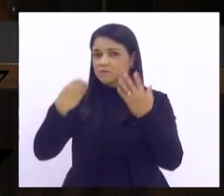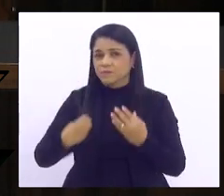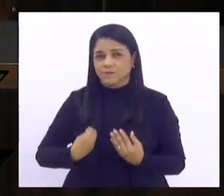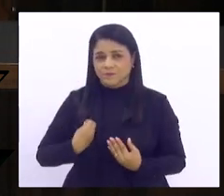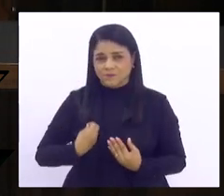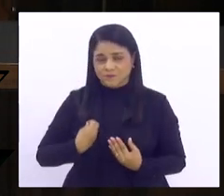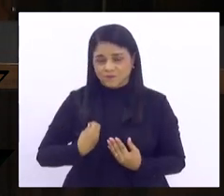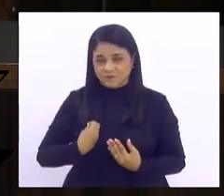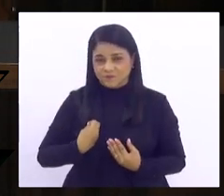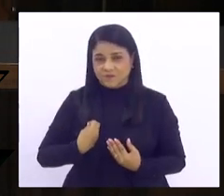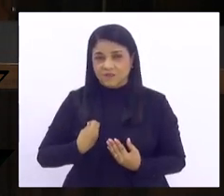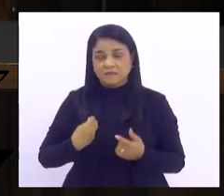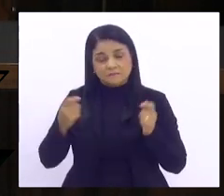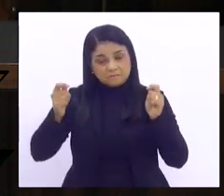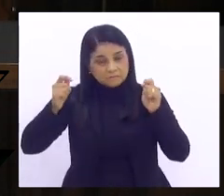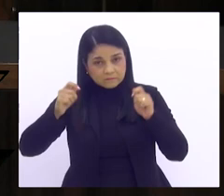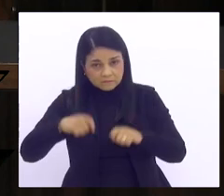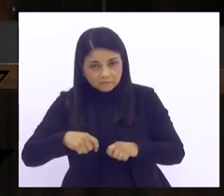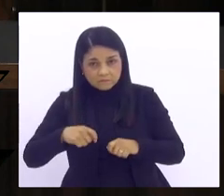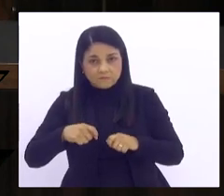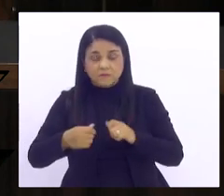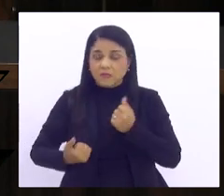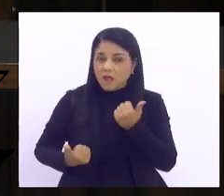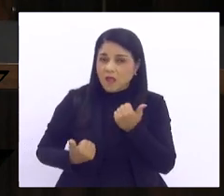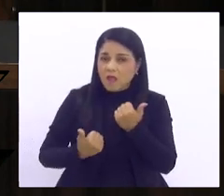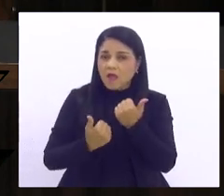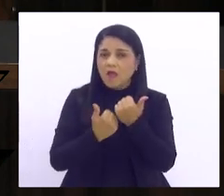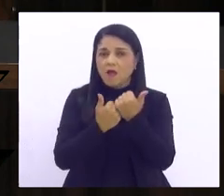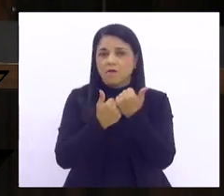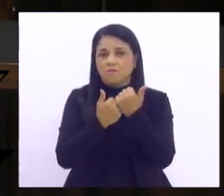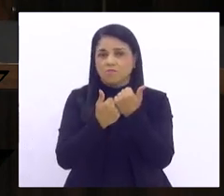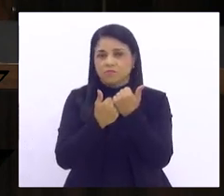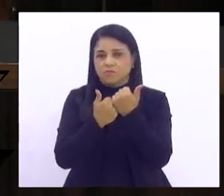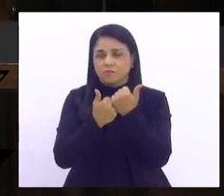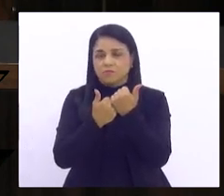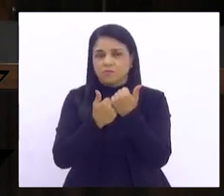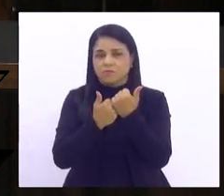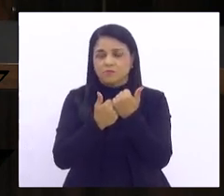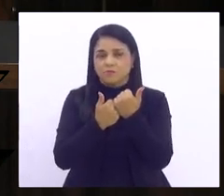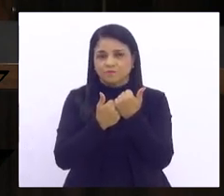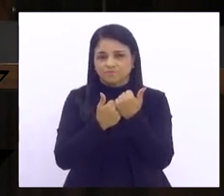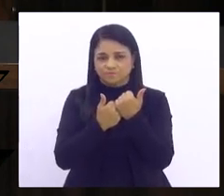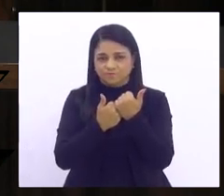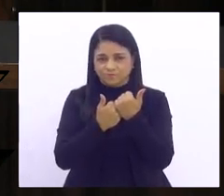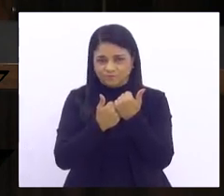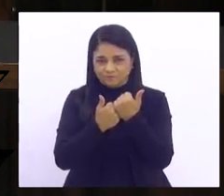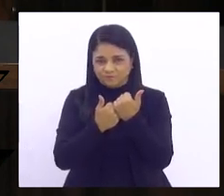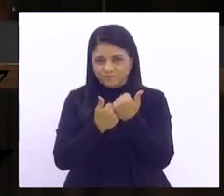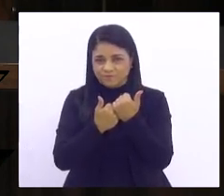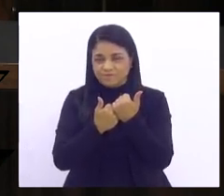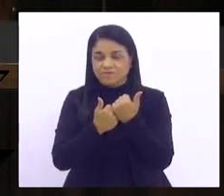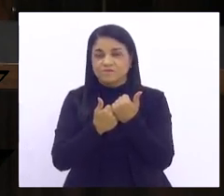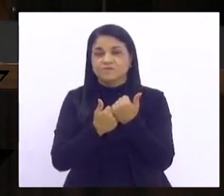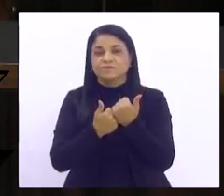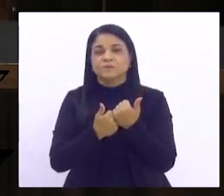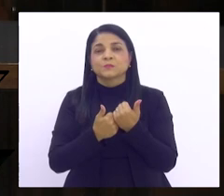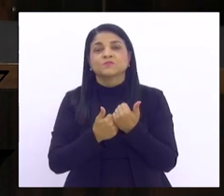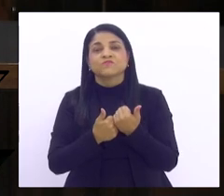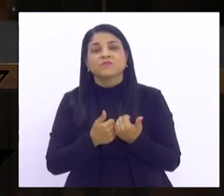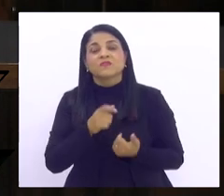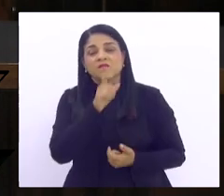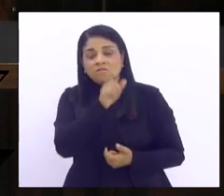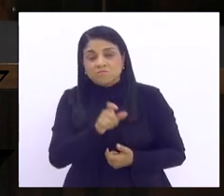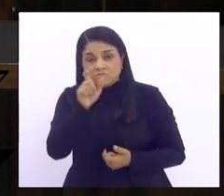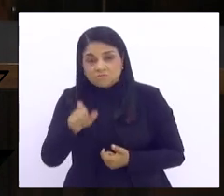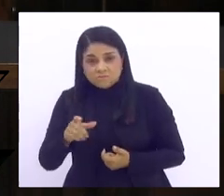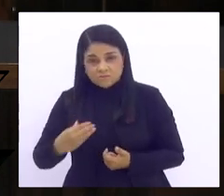que esteja disposta a apoiar aqueles que mais precisam. E a presença de cada um de